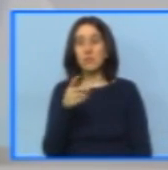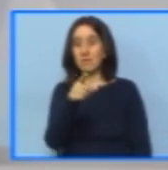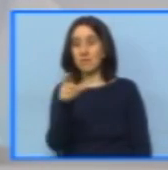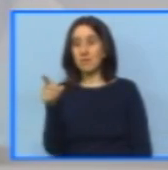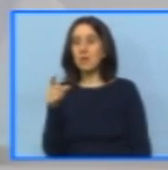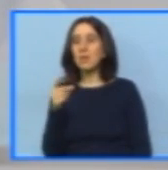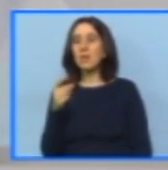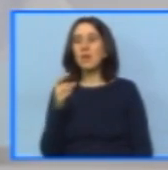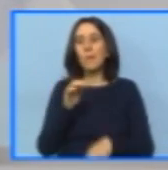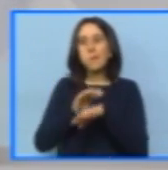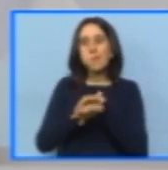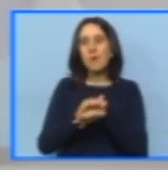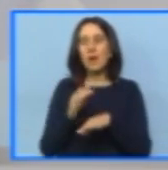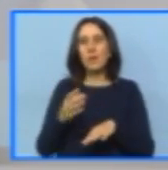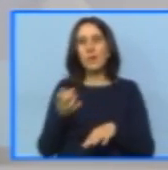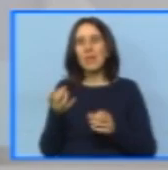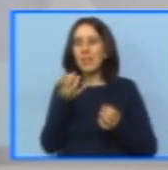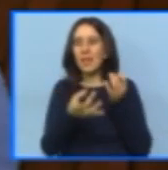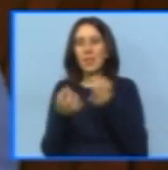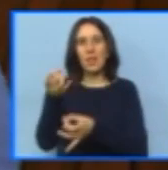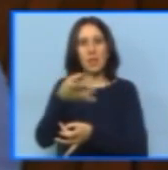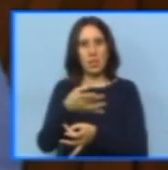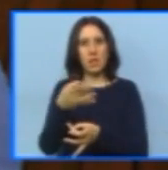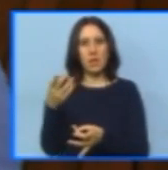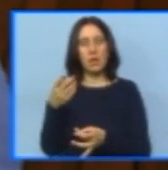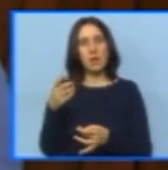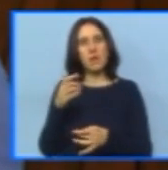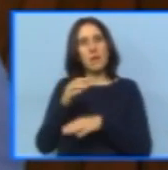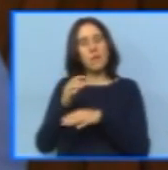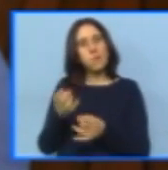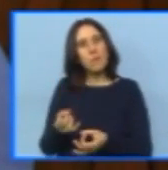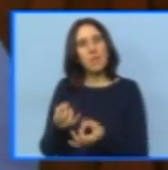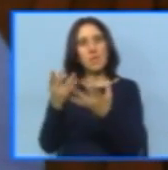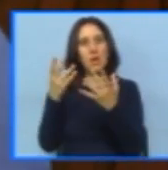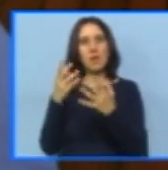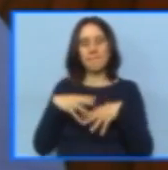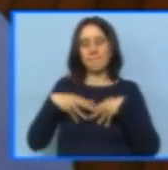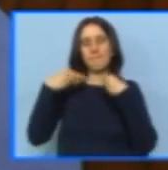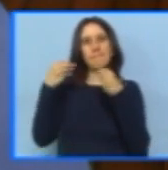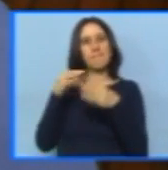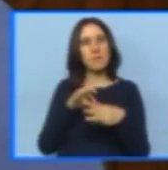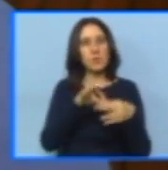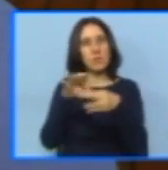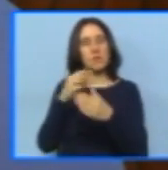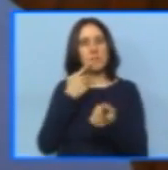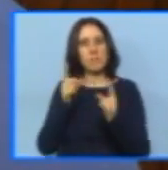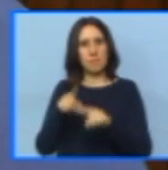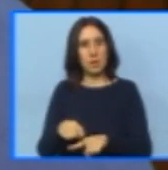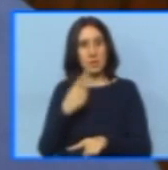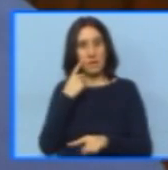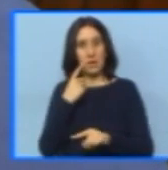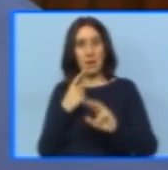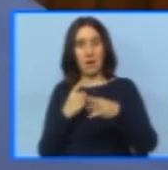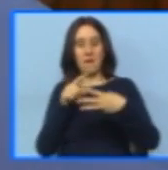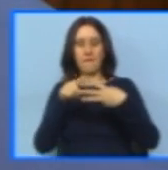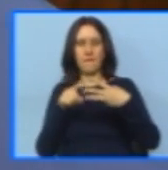pecados uns aos outros, o perdão. O Espírito Santo traz o espírito da reconciliação. Se nós formos a ver, estes são realmente 3 grandes